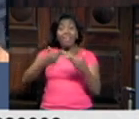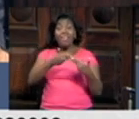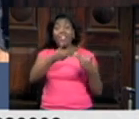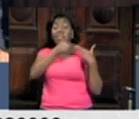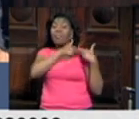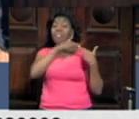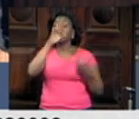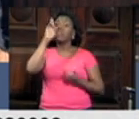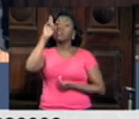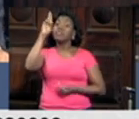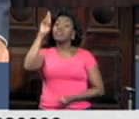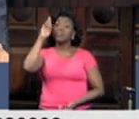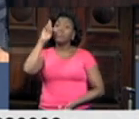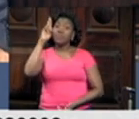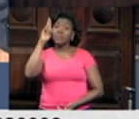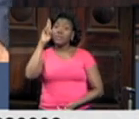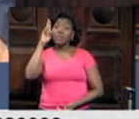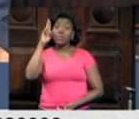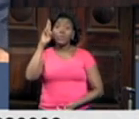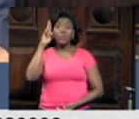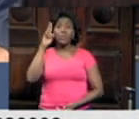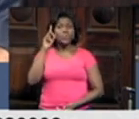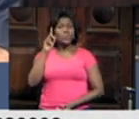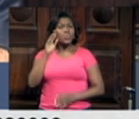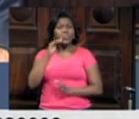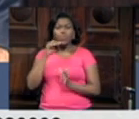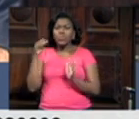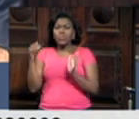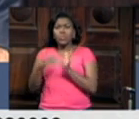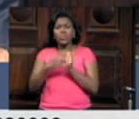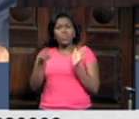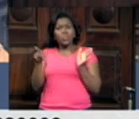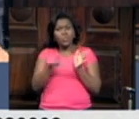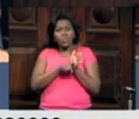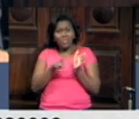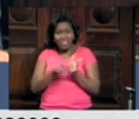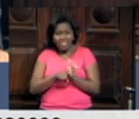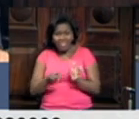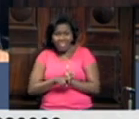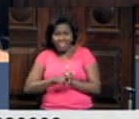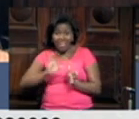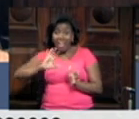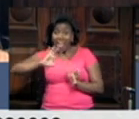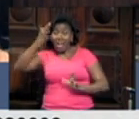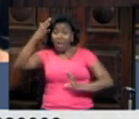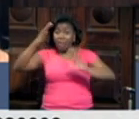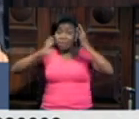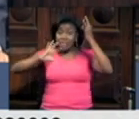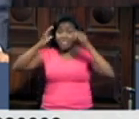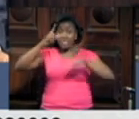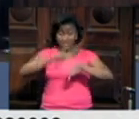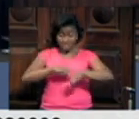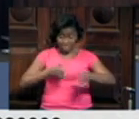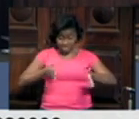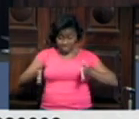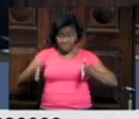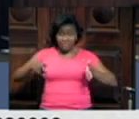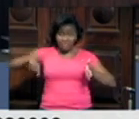responsáveis por tudo de negativo que aconteceu durante esse período.